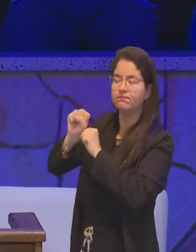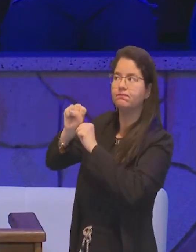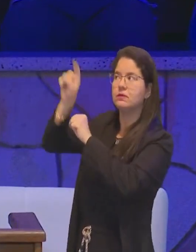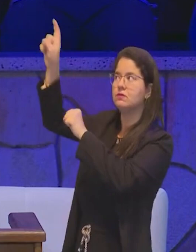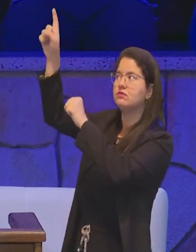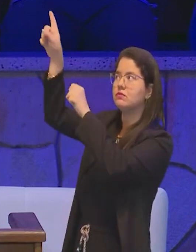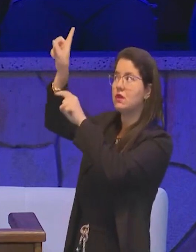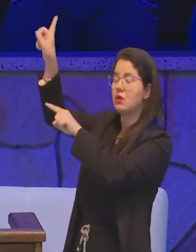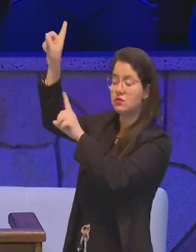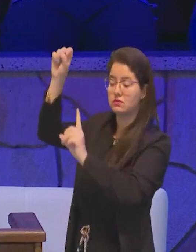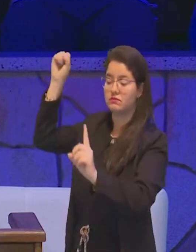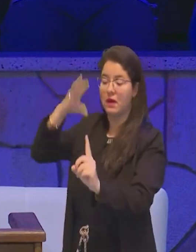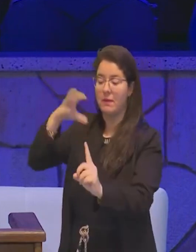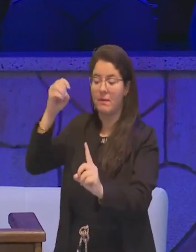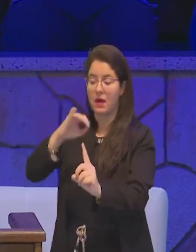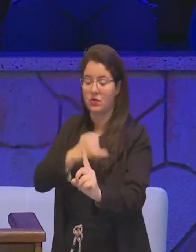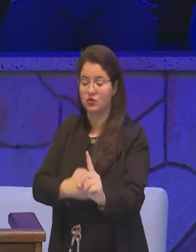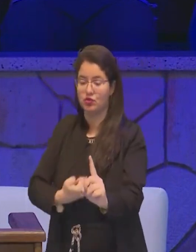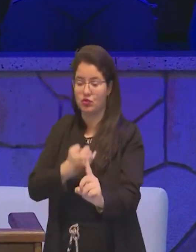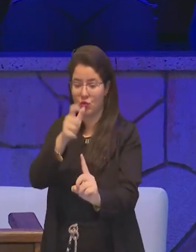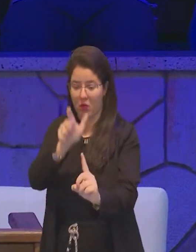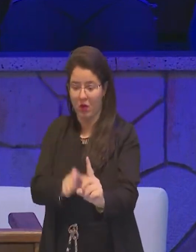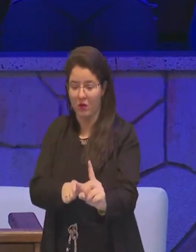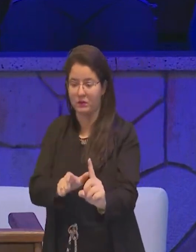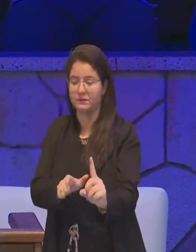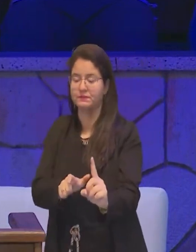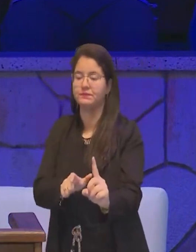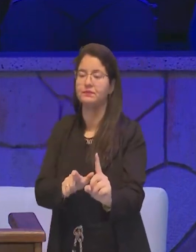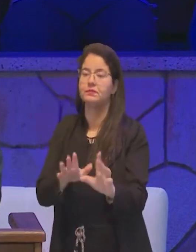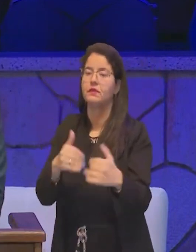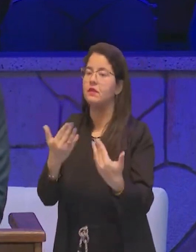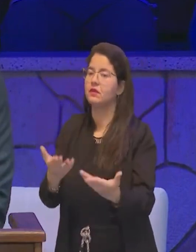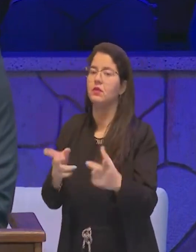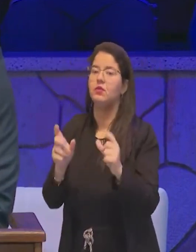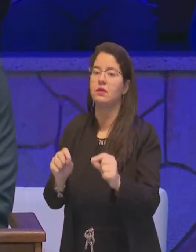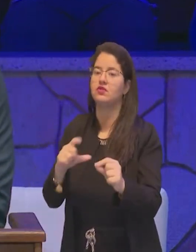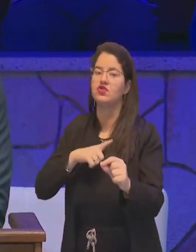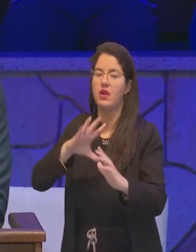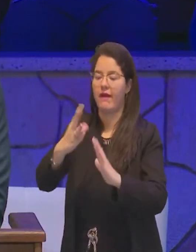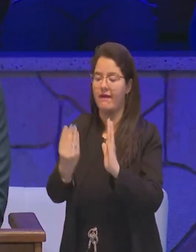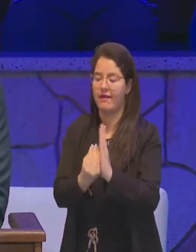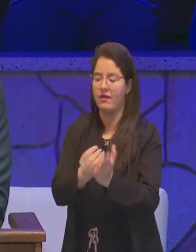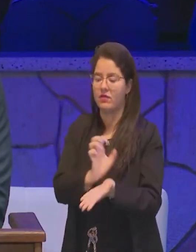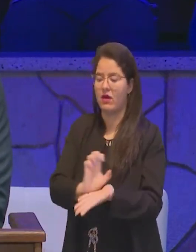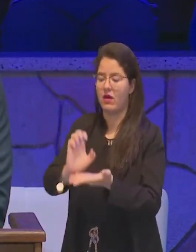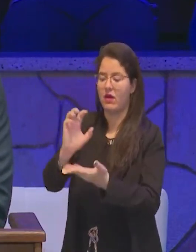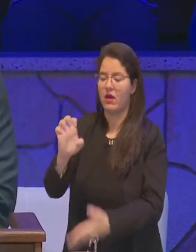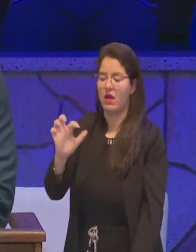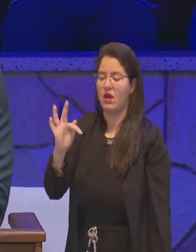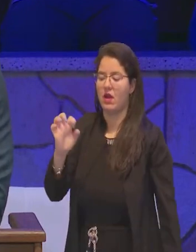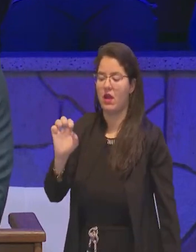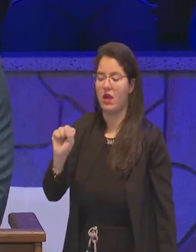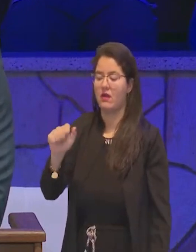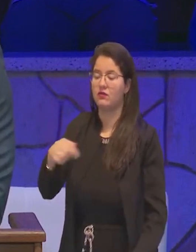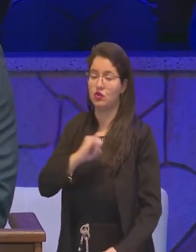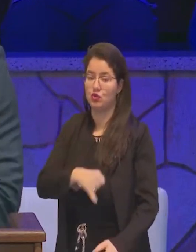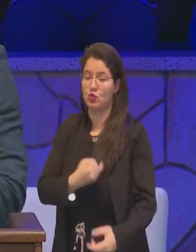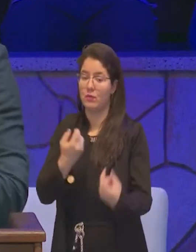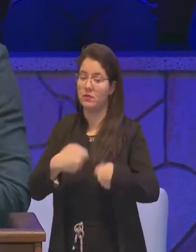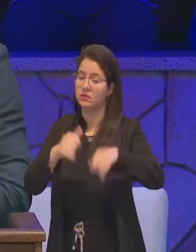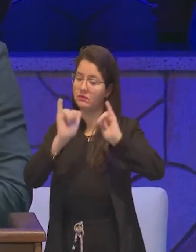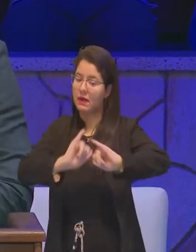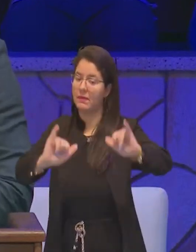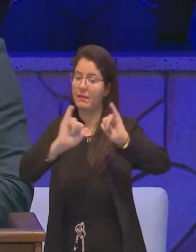determinando que fosse então levado a essa igreja em Éfeso o recado tão